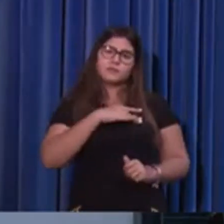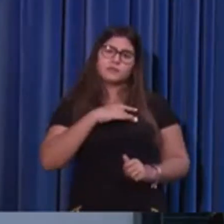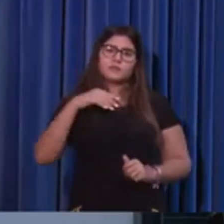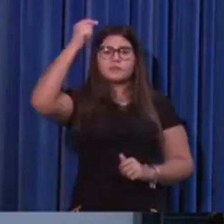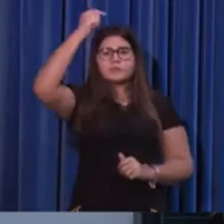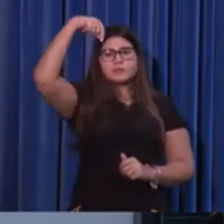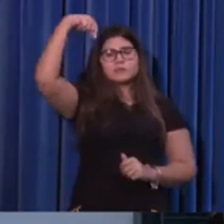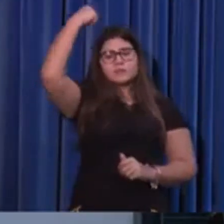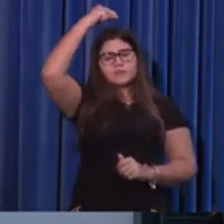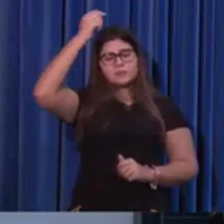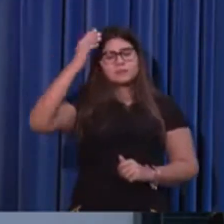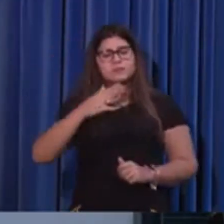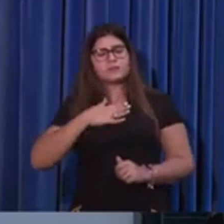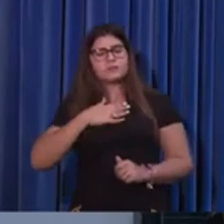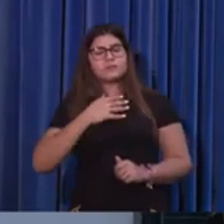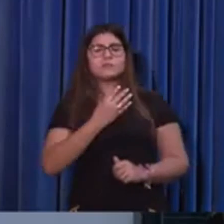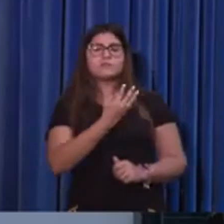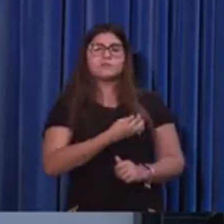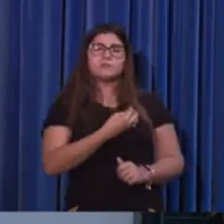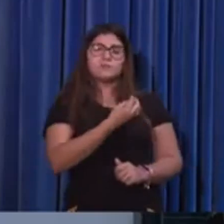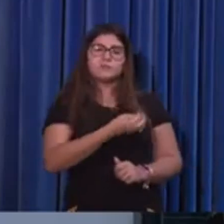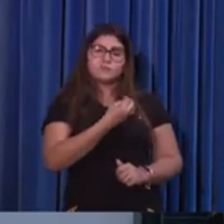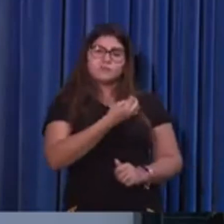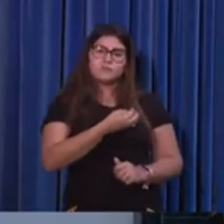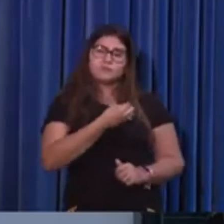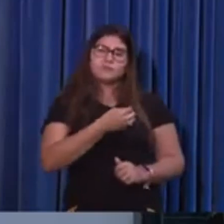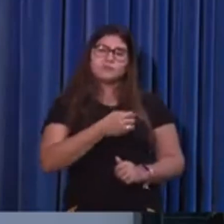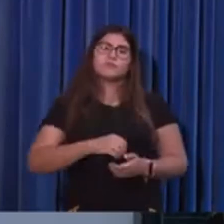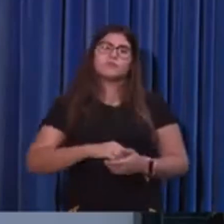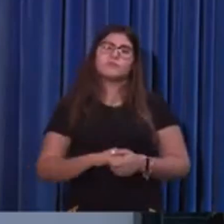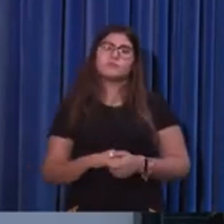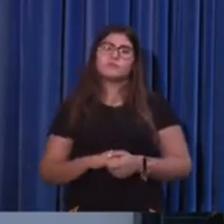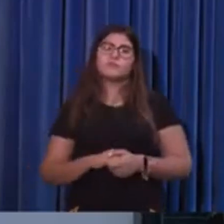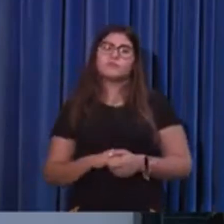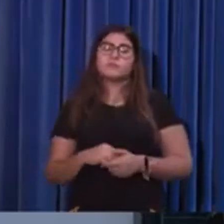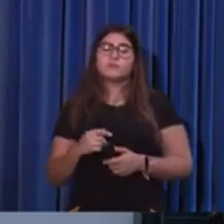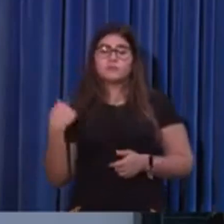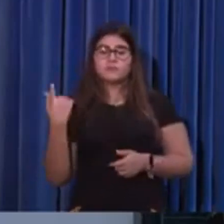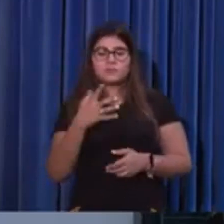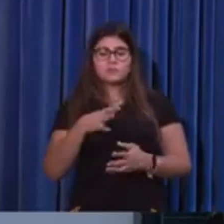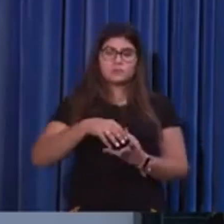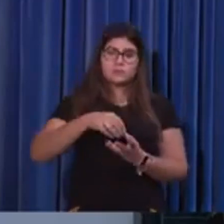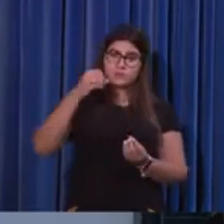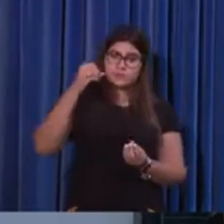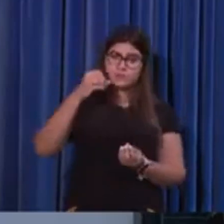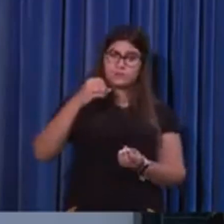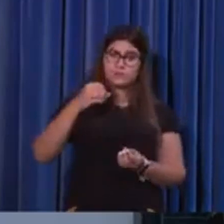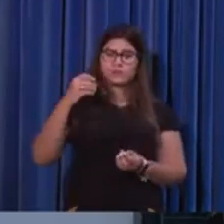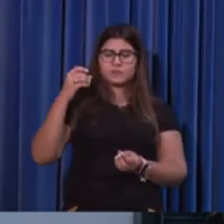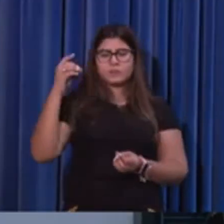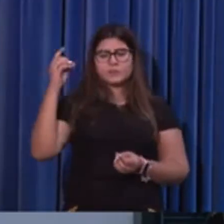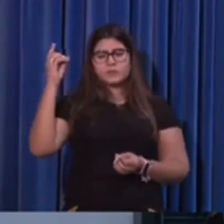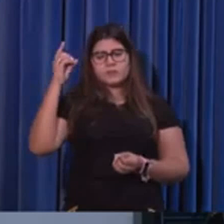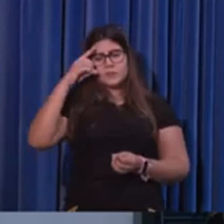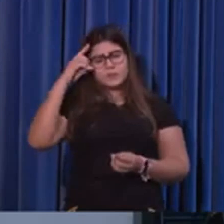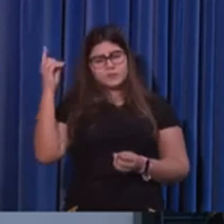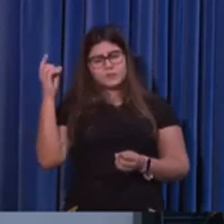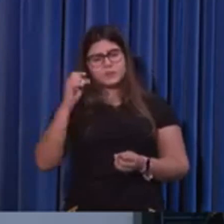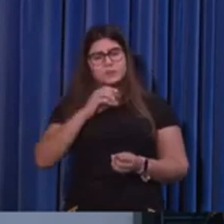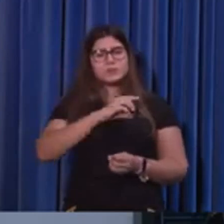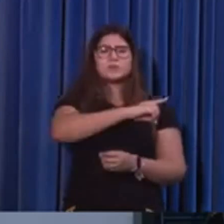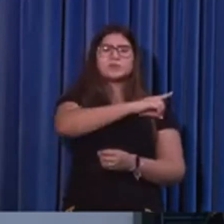Porque a nossa alma está sendo alvejada o dia inteiro pelo pecado que tão de perto nos assedia e